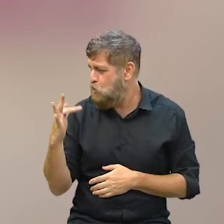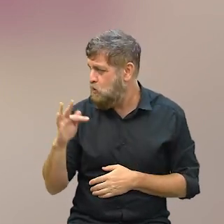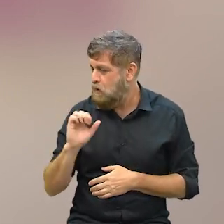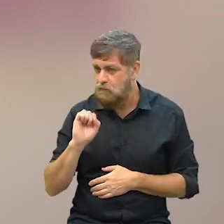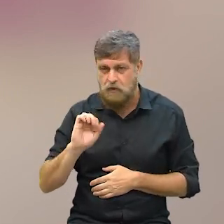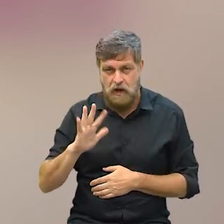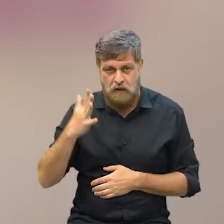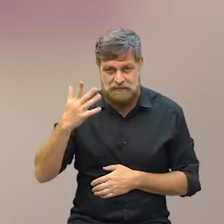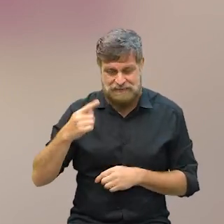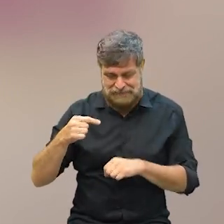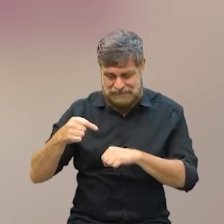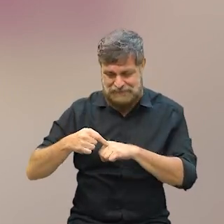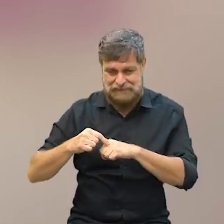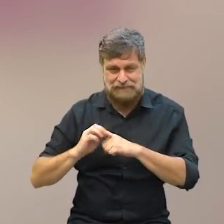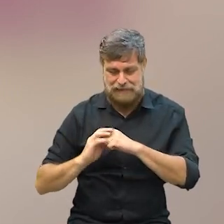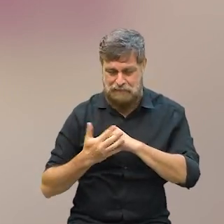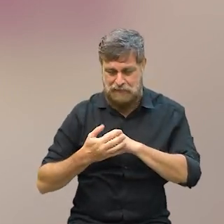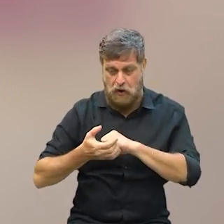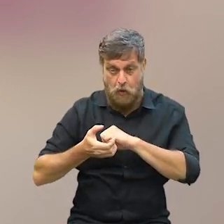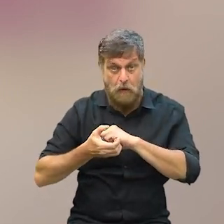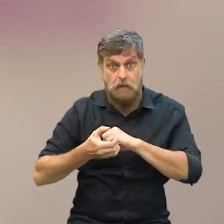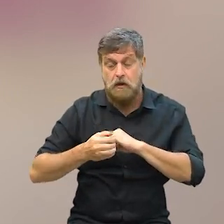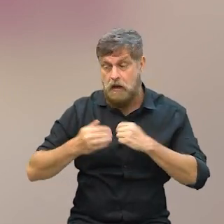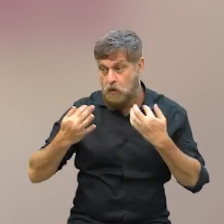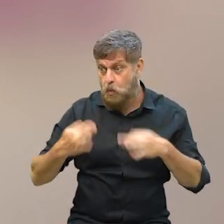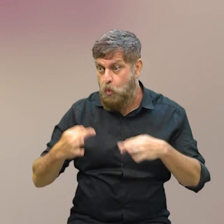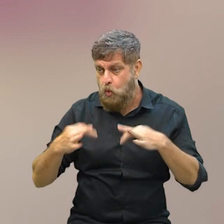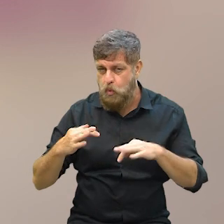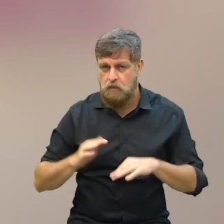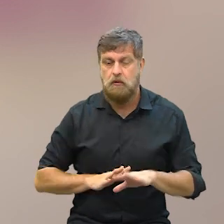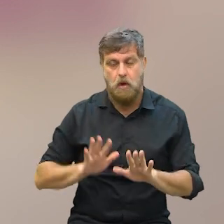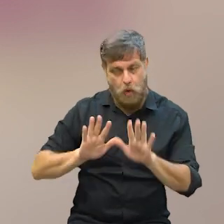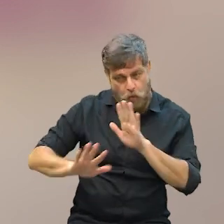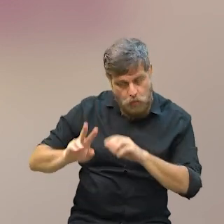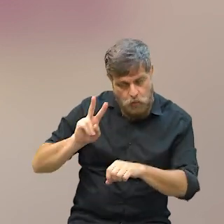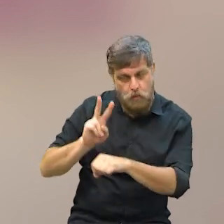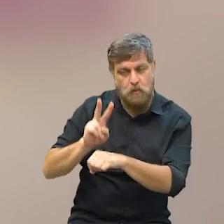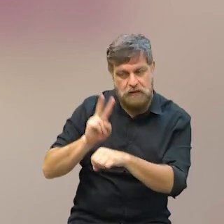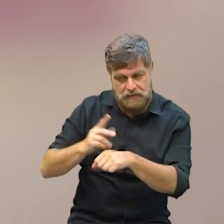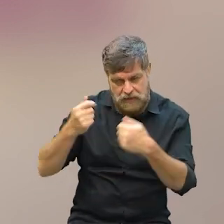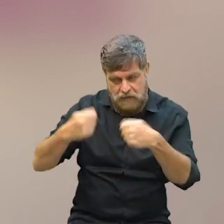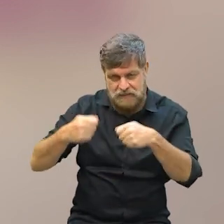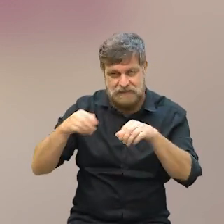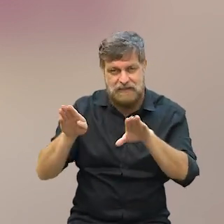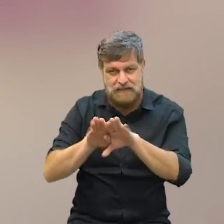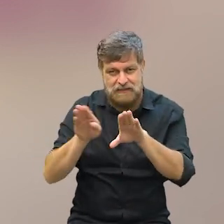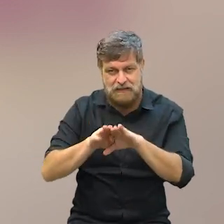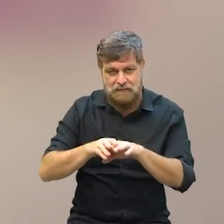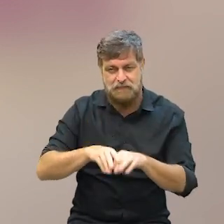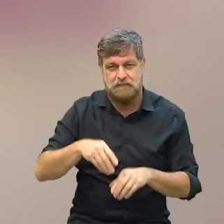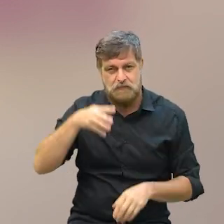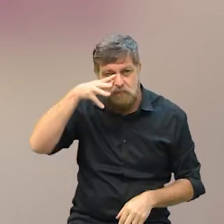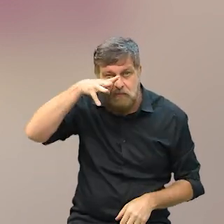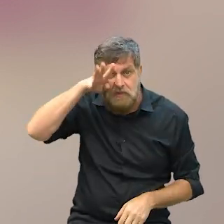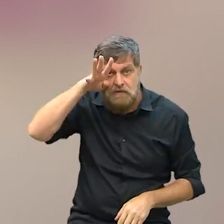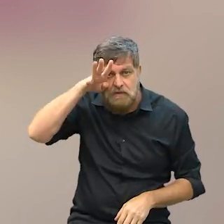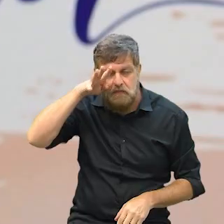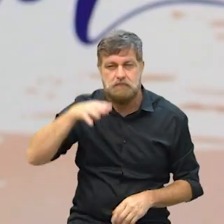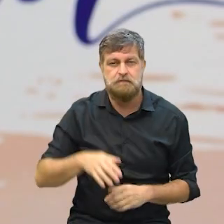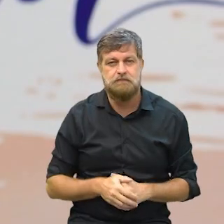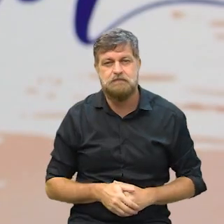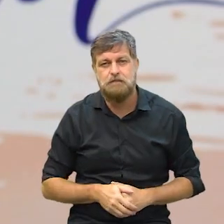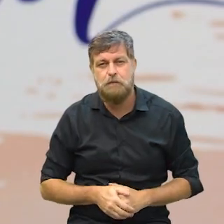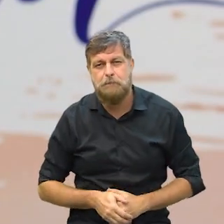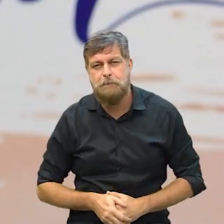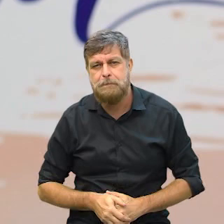vão fazer uma ceratite, vão fazer uma úlcera. Então, tem sim que cuidar desses pelos que estão raspando a córnea.